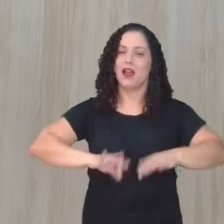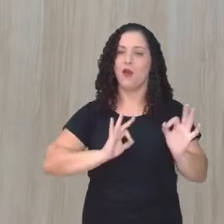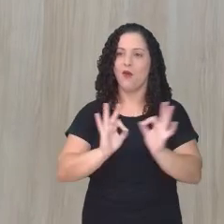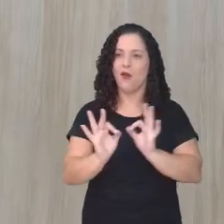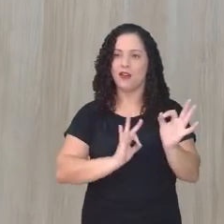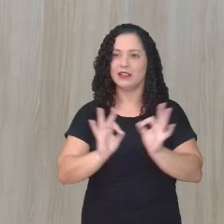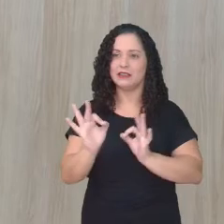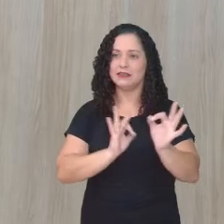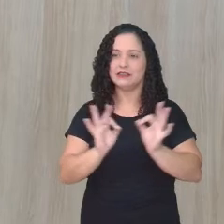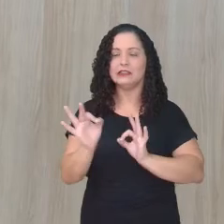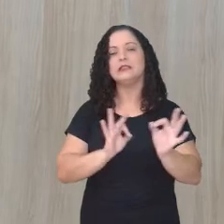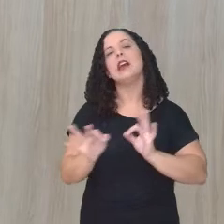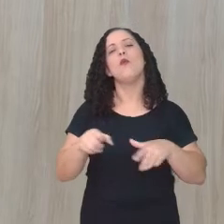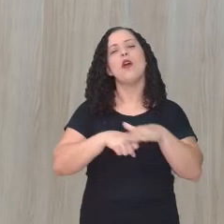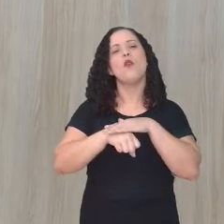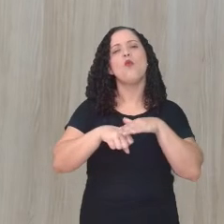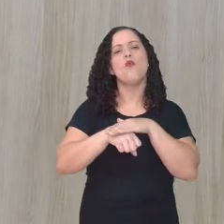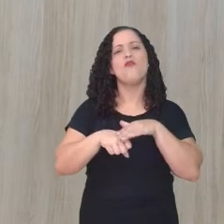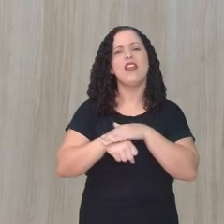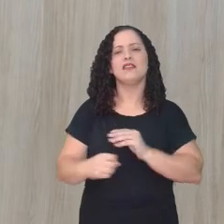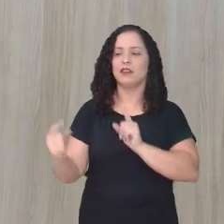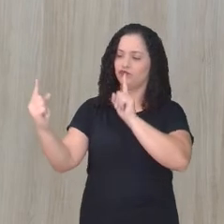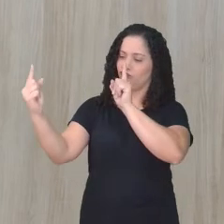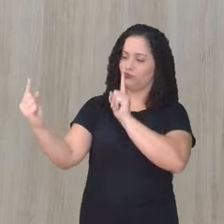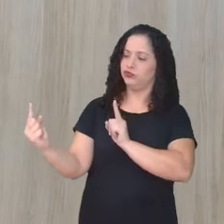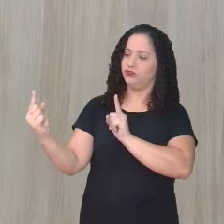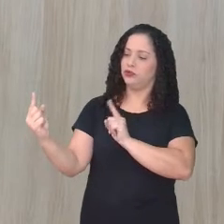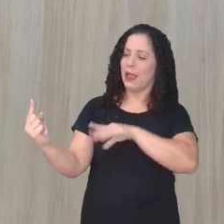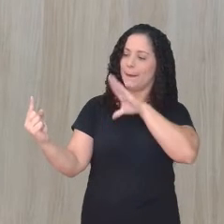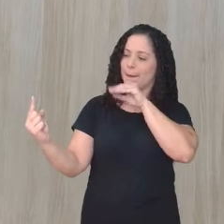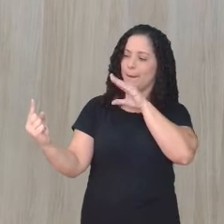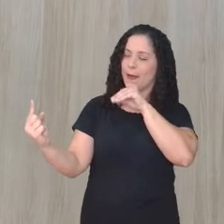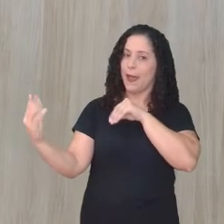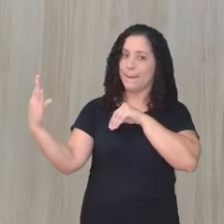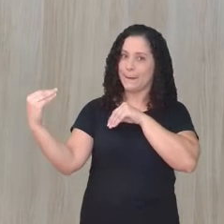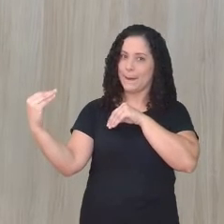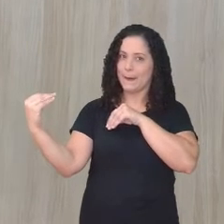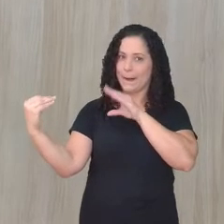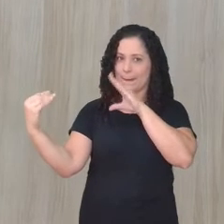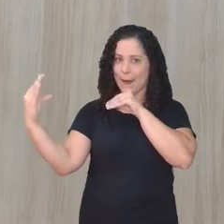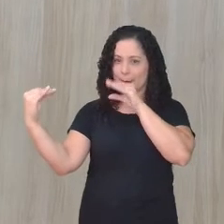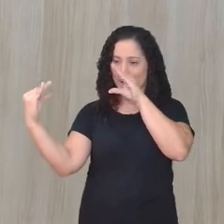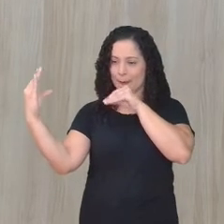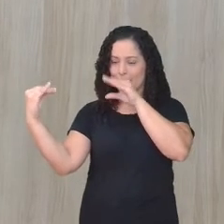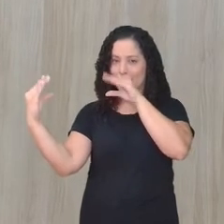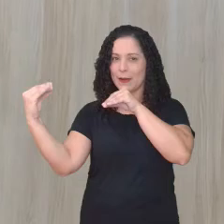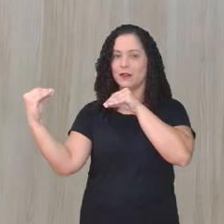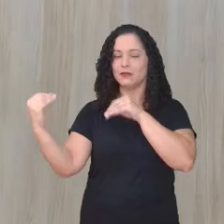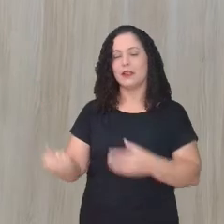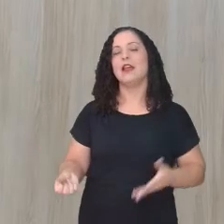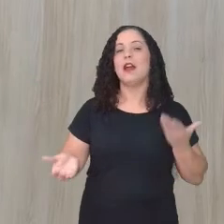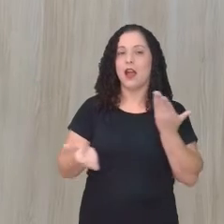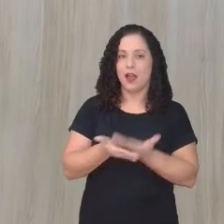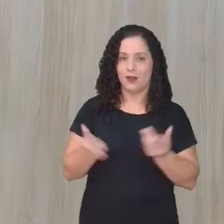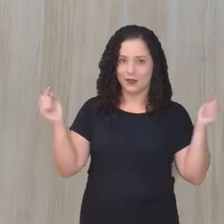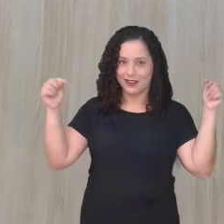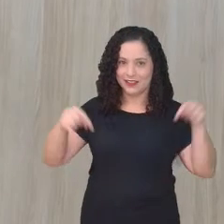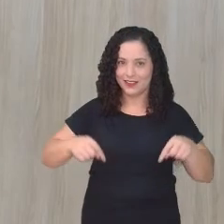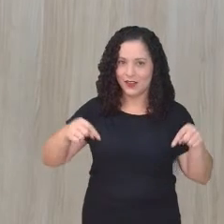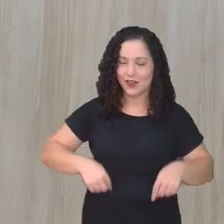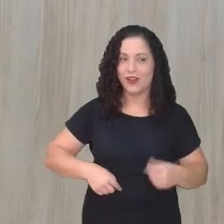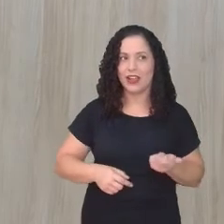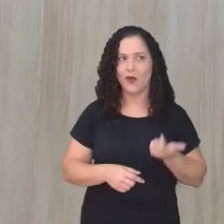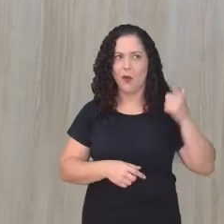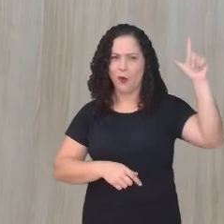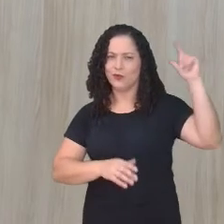diálogo com o locutor e um receptor. Nesta aula e na aula anterior também exploramos